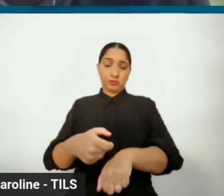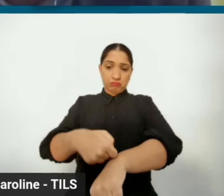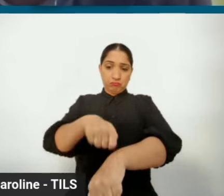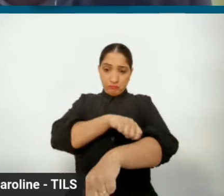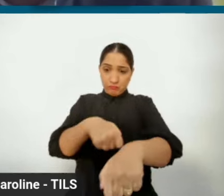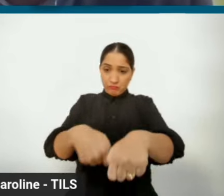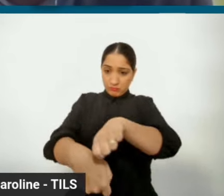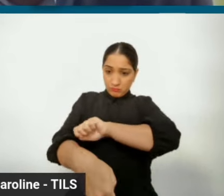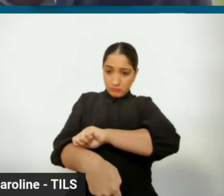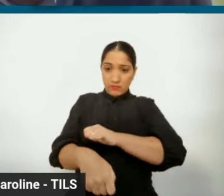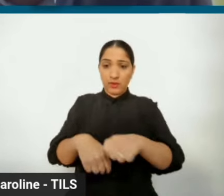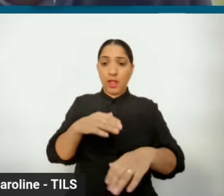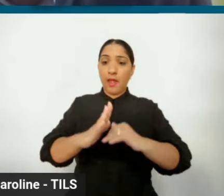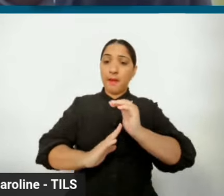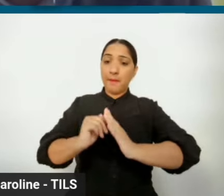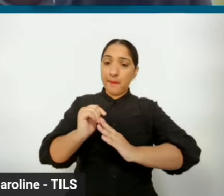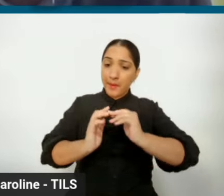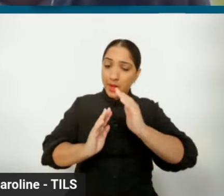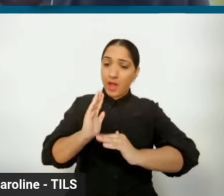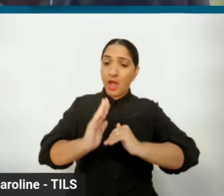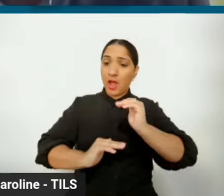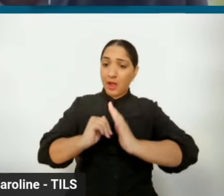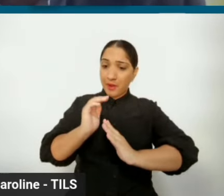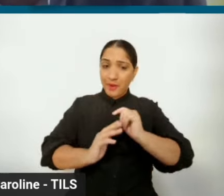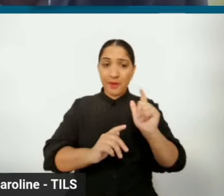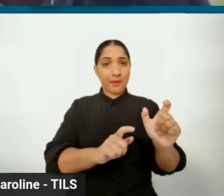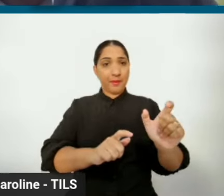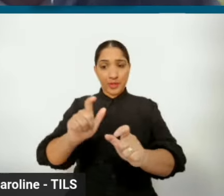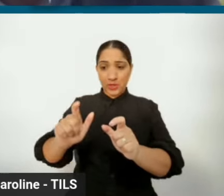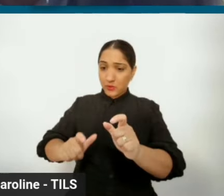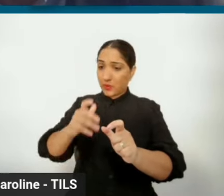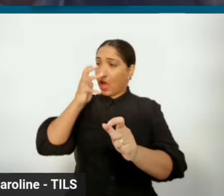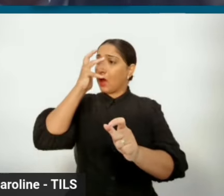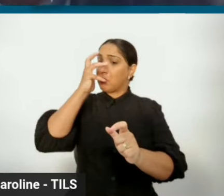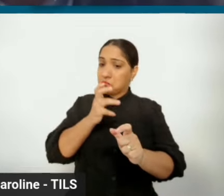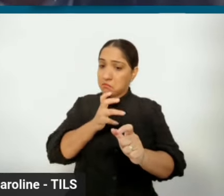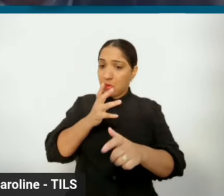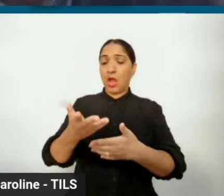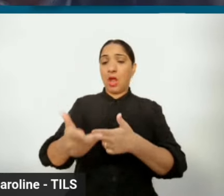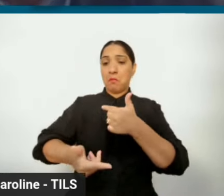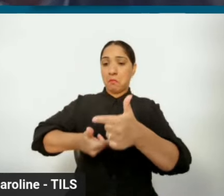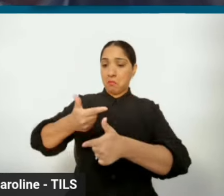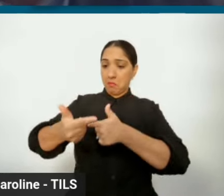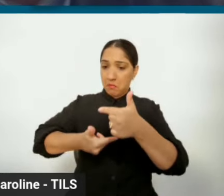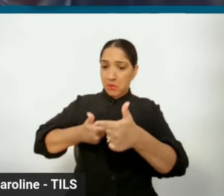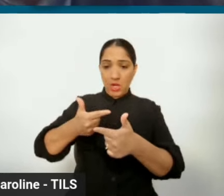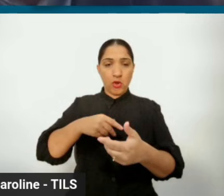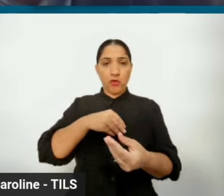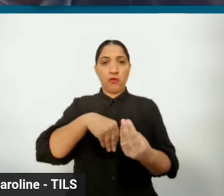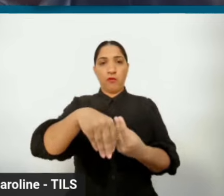nas realizações, pessoas que são corretas, que não se envolvem em nenhum